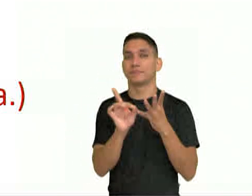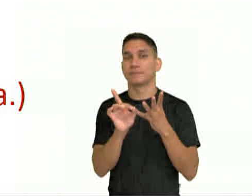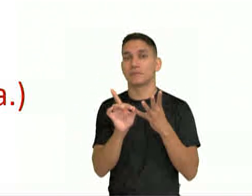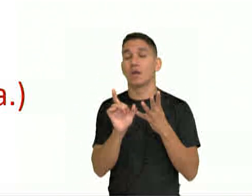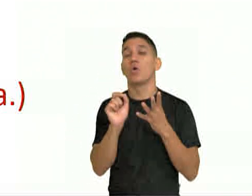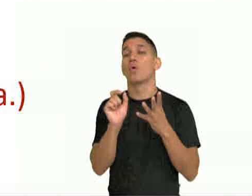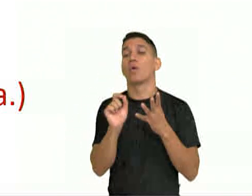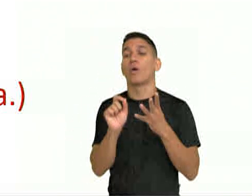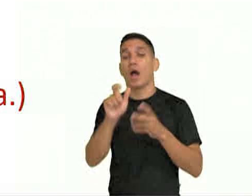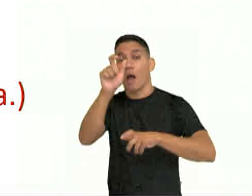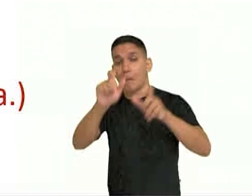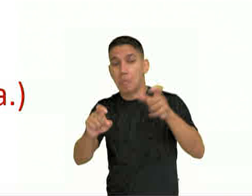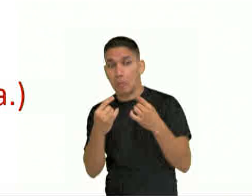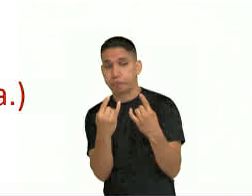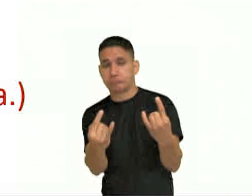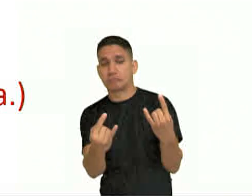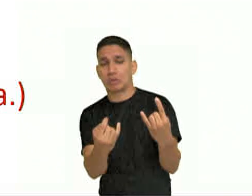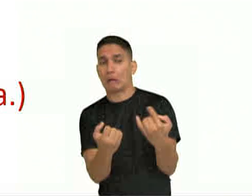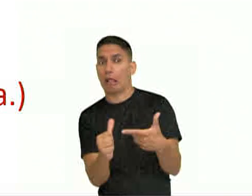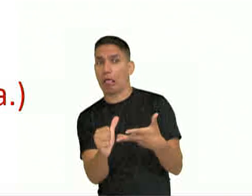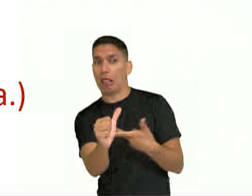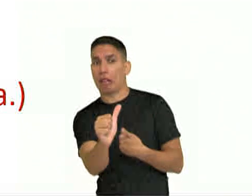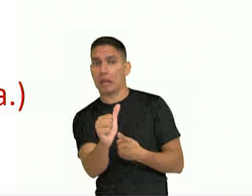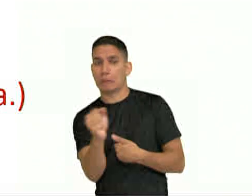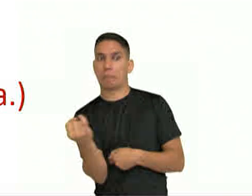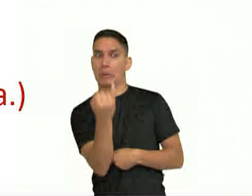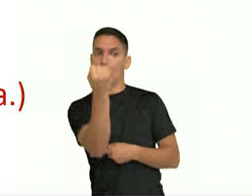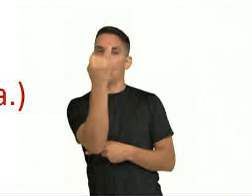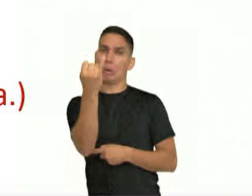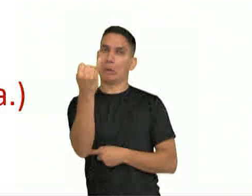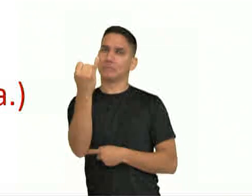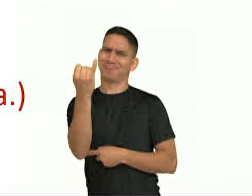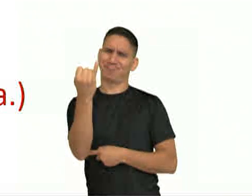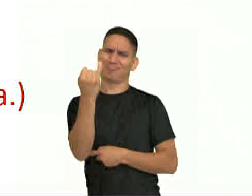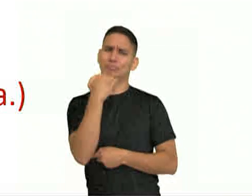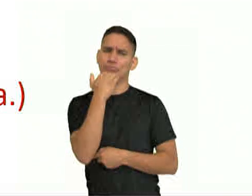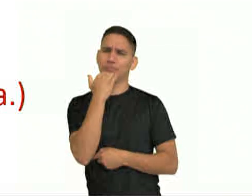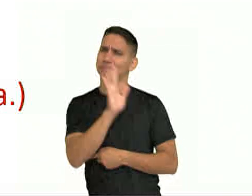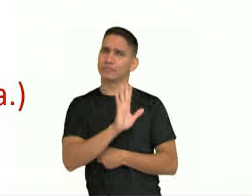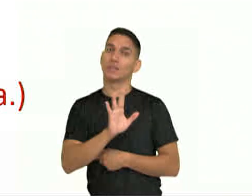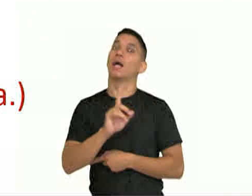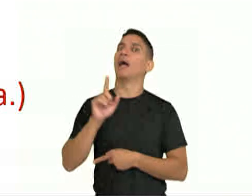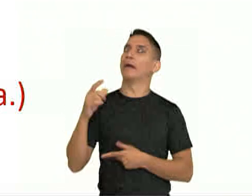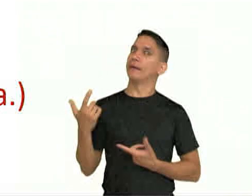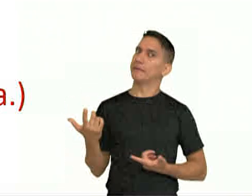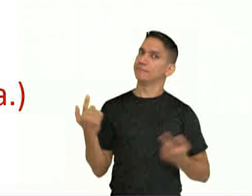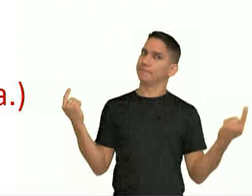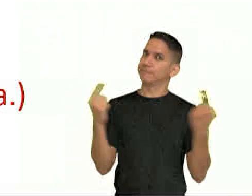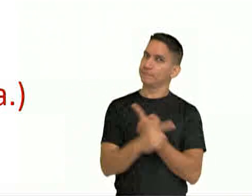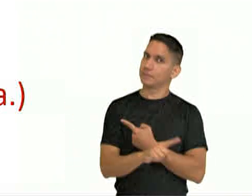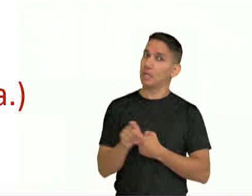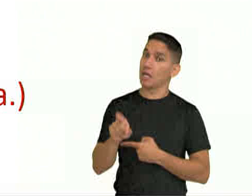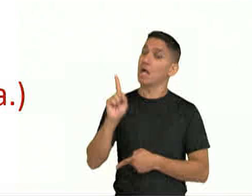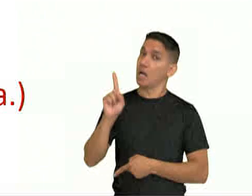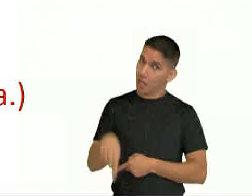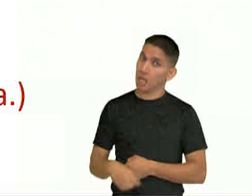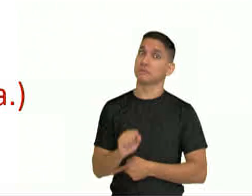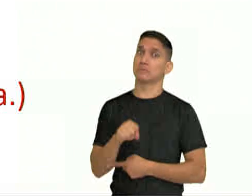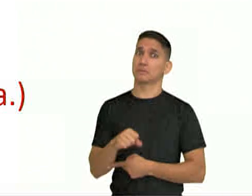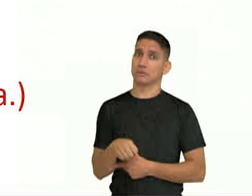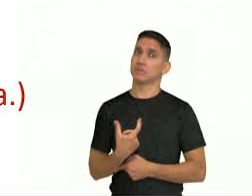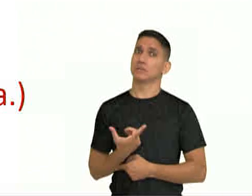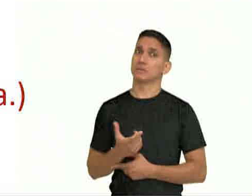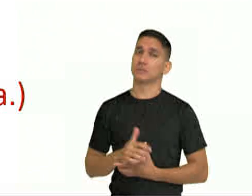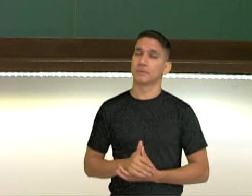o público não foi um elemento decisivo na elaboração da propaganda? O público foi um elemento decisivo na elaboração da